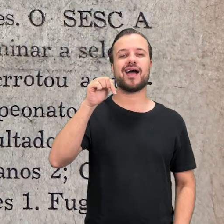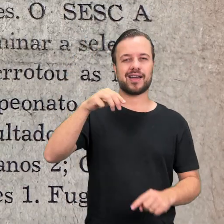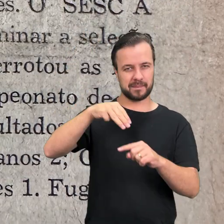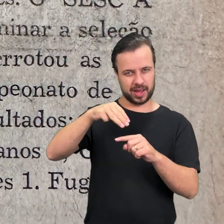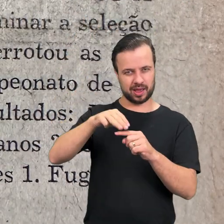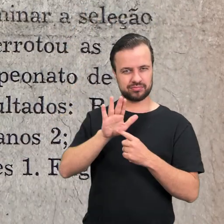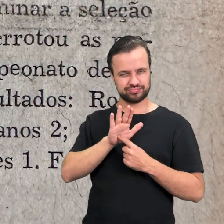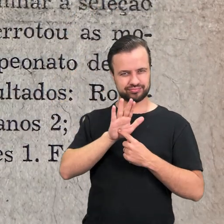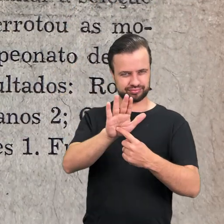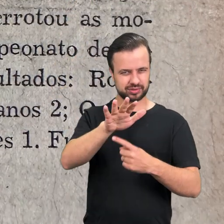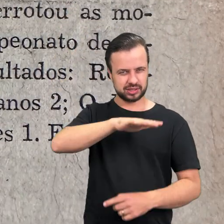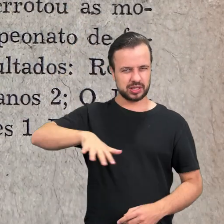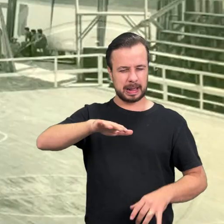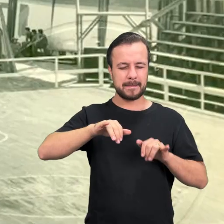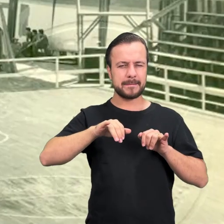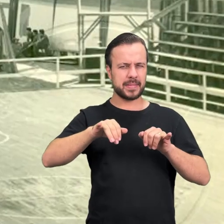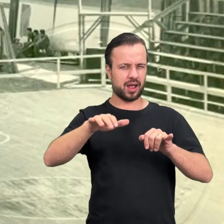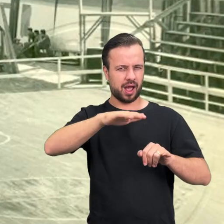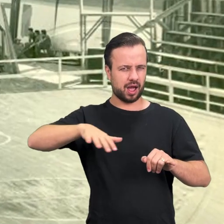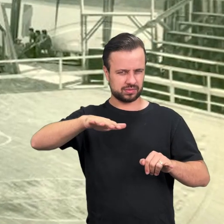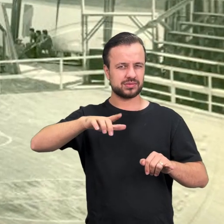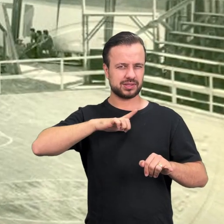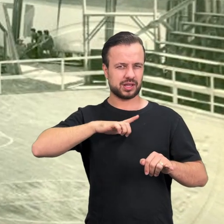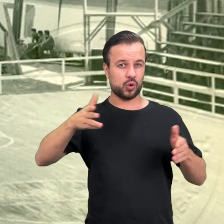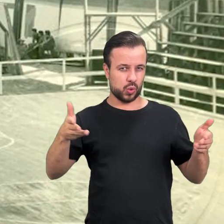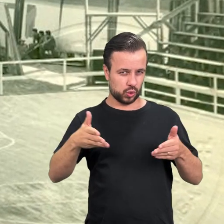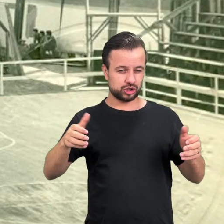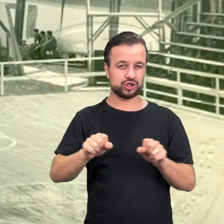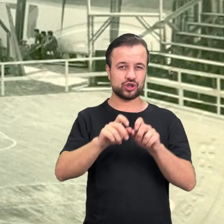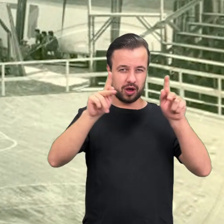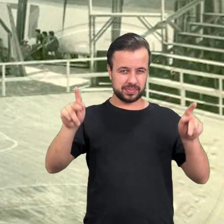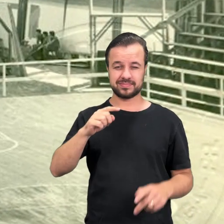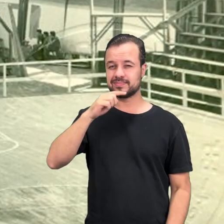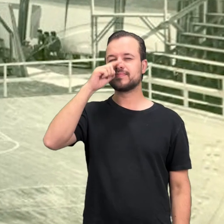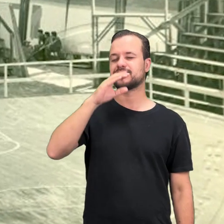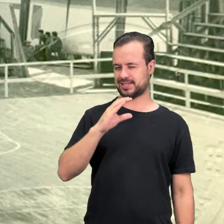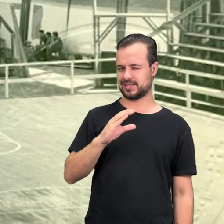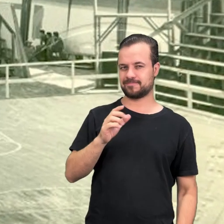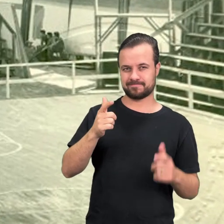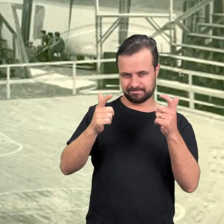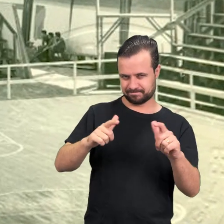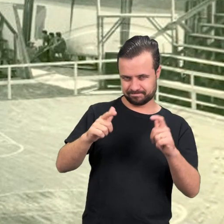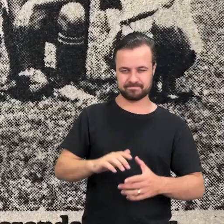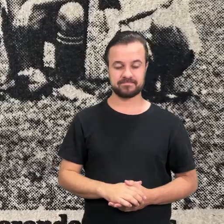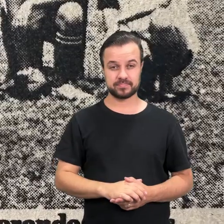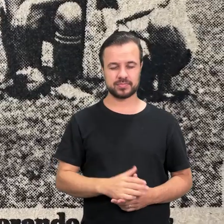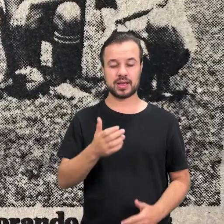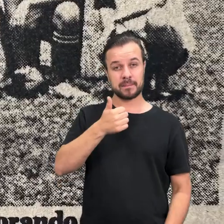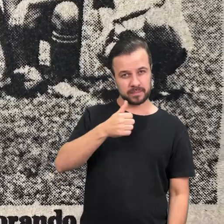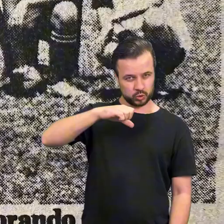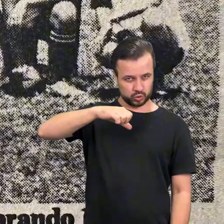na quadra do antigo mercado municipal, que hoje é o Shopping Avenida Center. Na década de 70, os primeiros